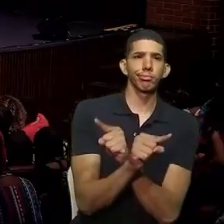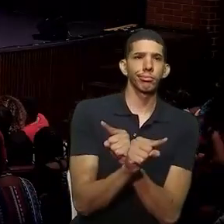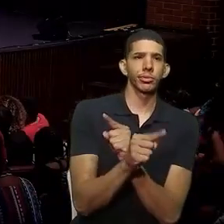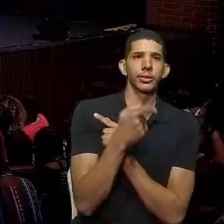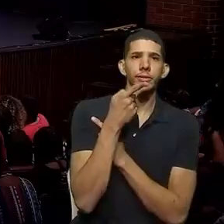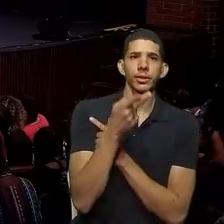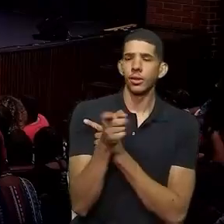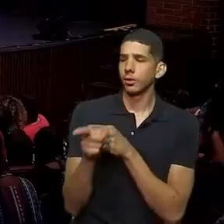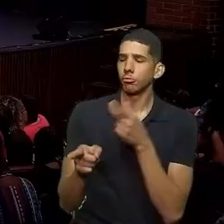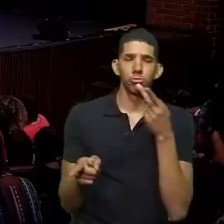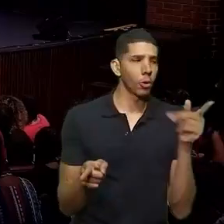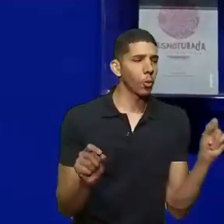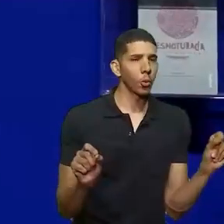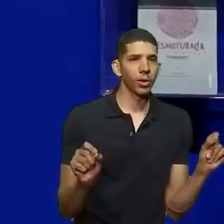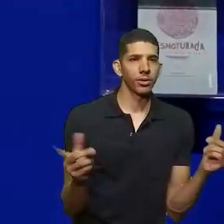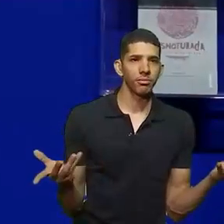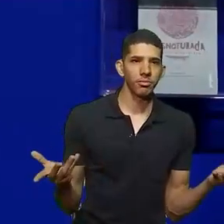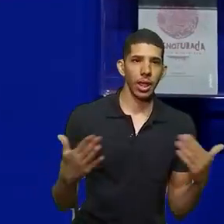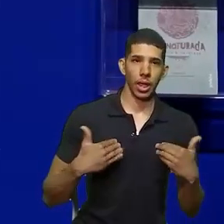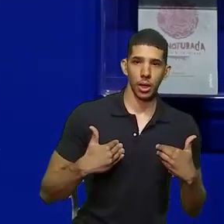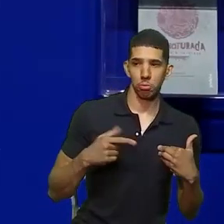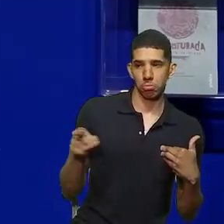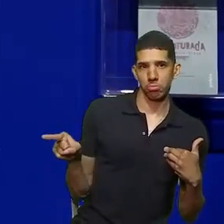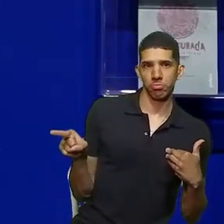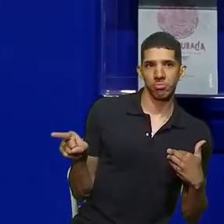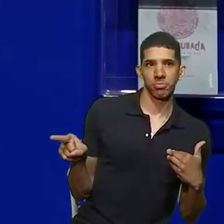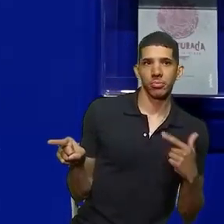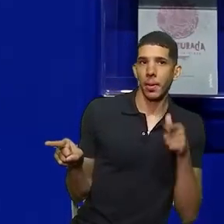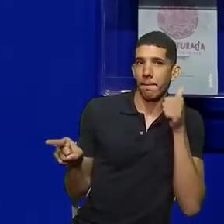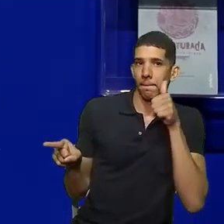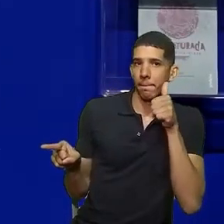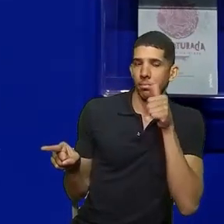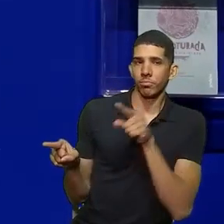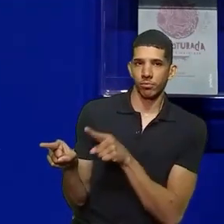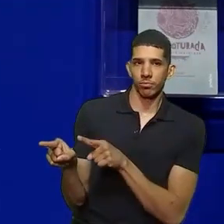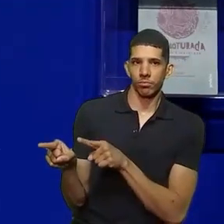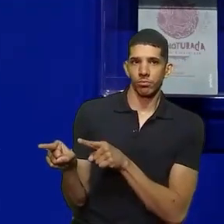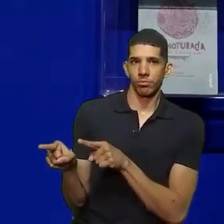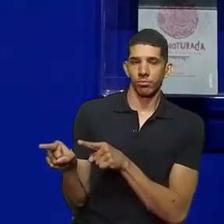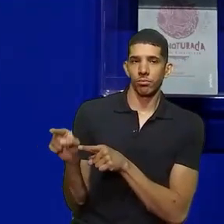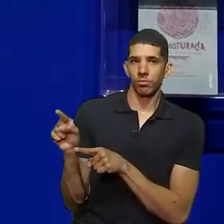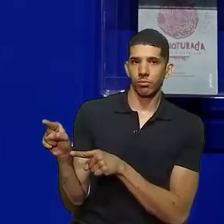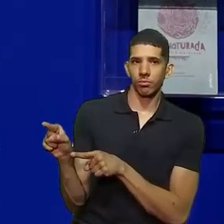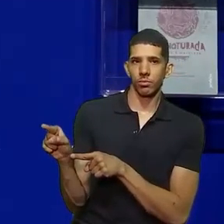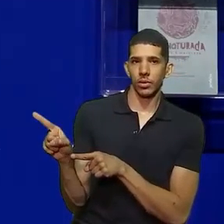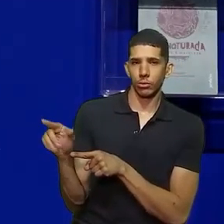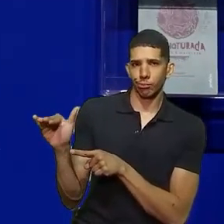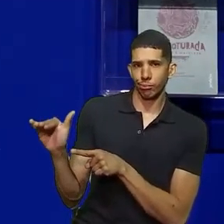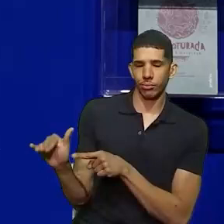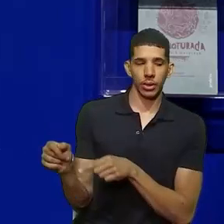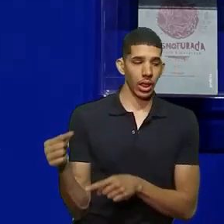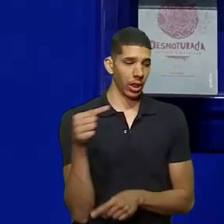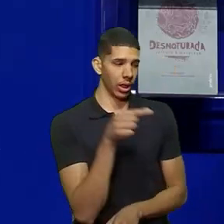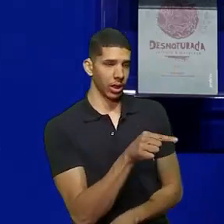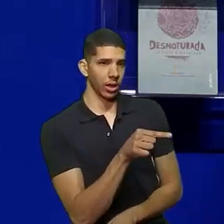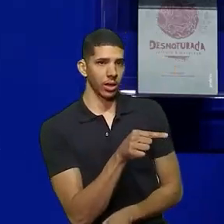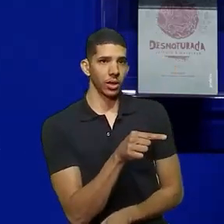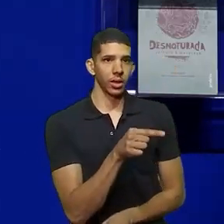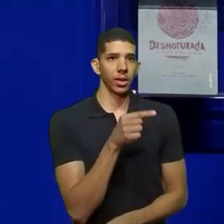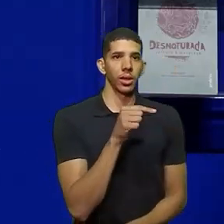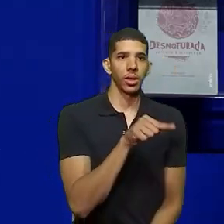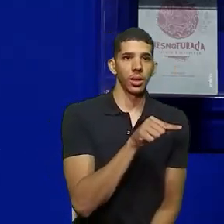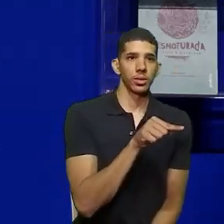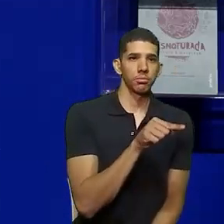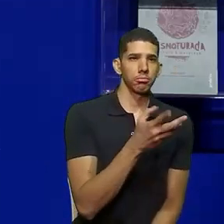Bom, eu diria para a menina Conceição e para a menina Rosinha que talvez